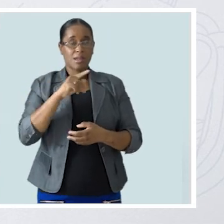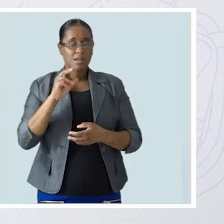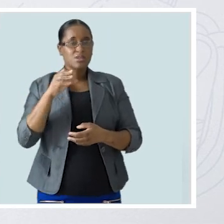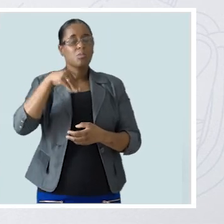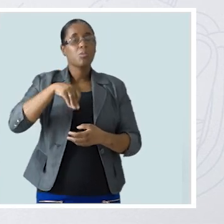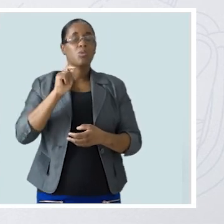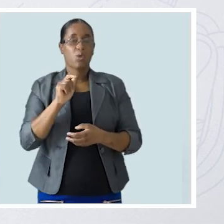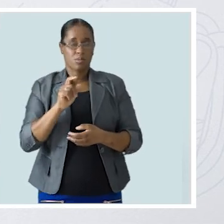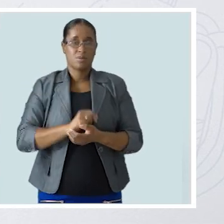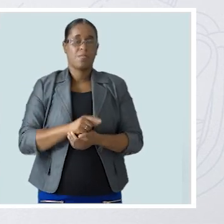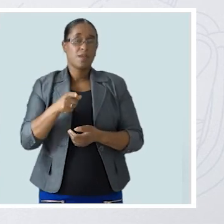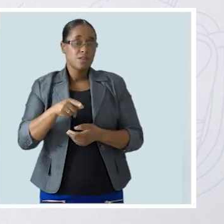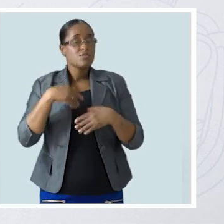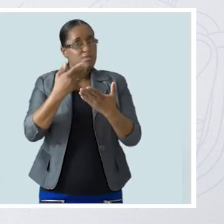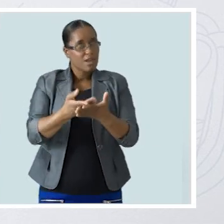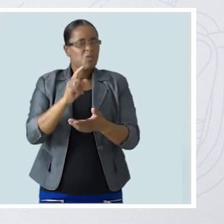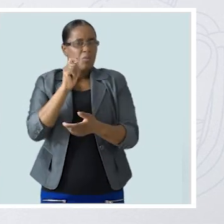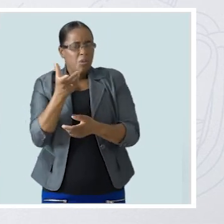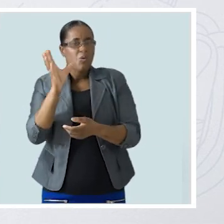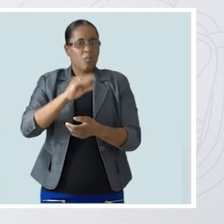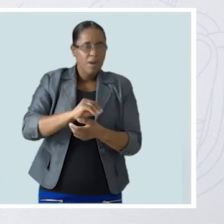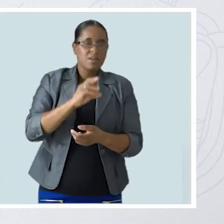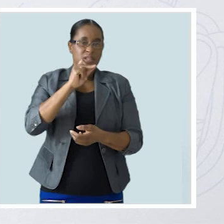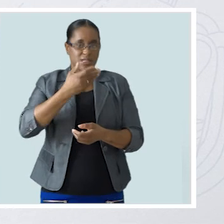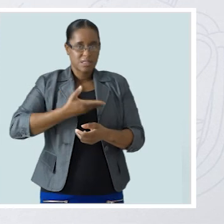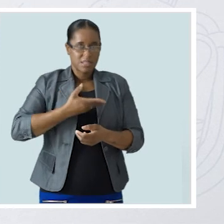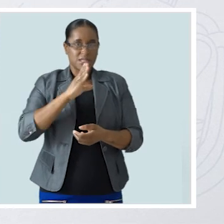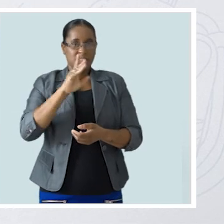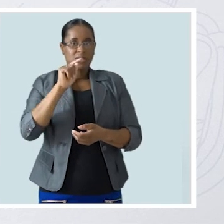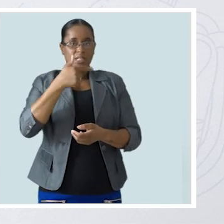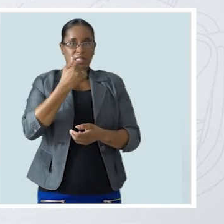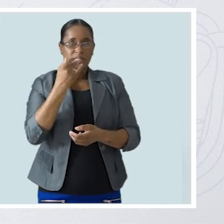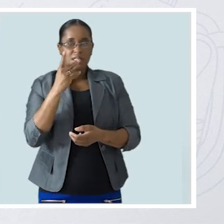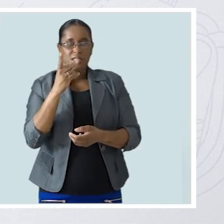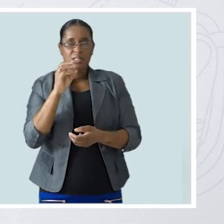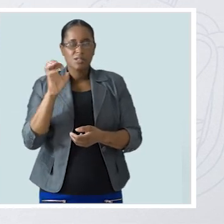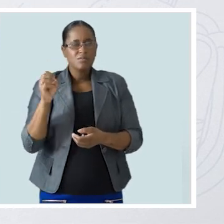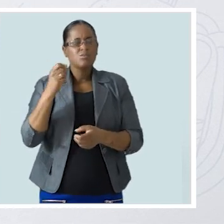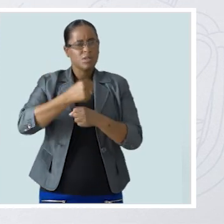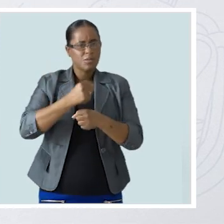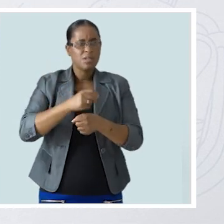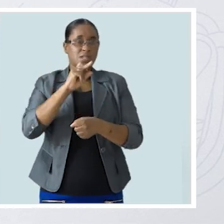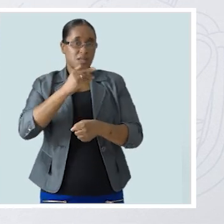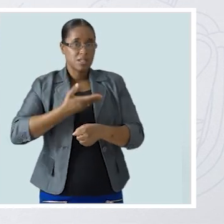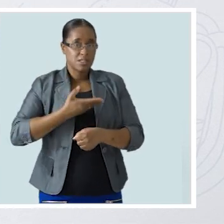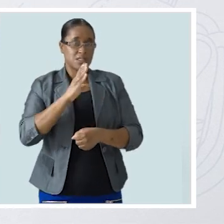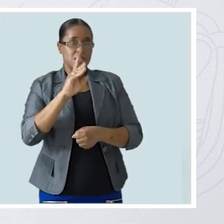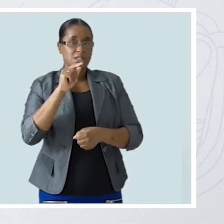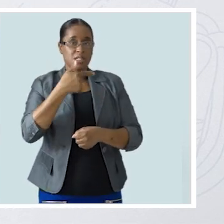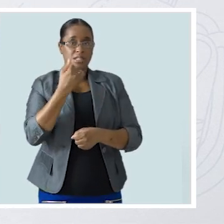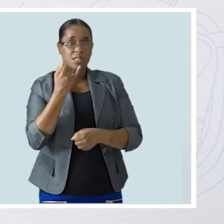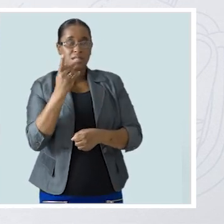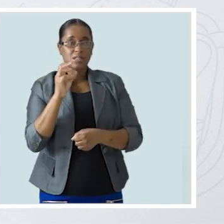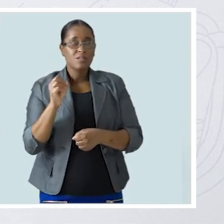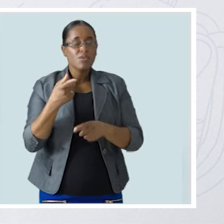mais os adjetivos e vimos que os adjetivos variam